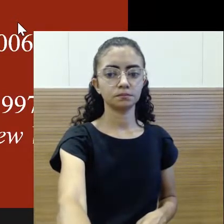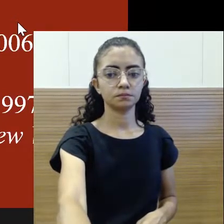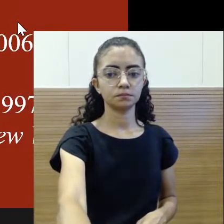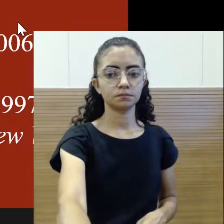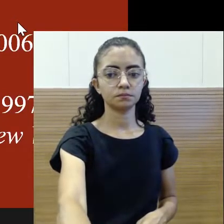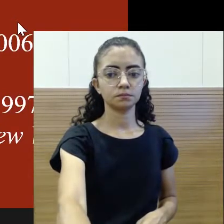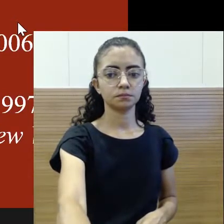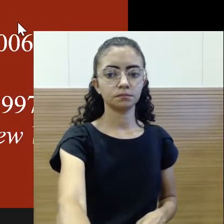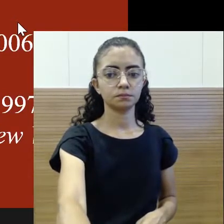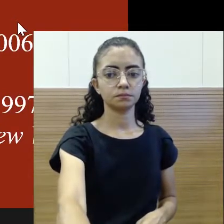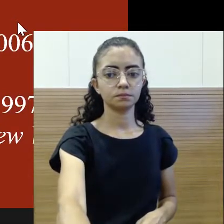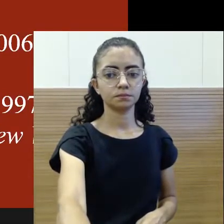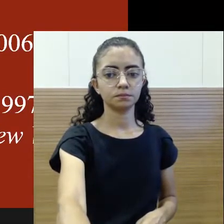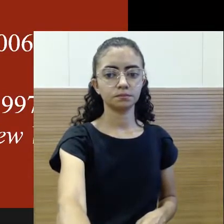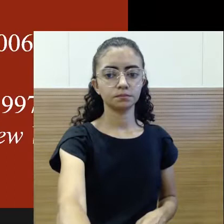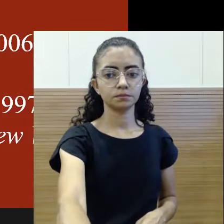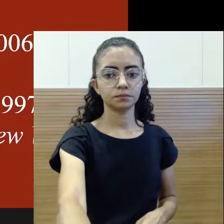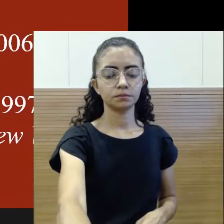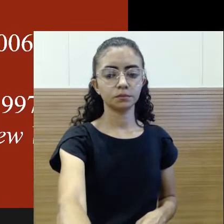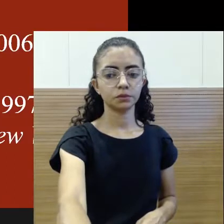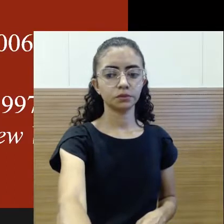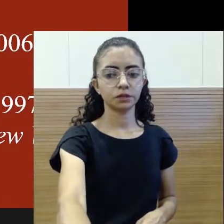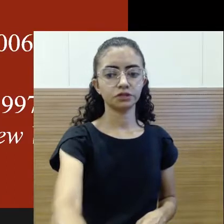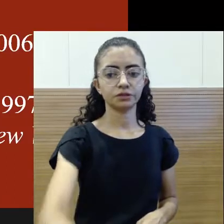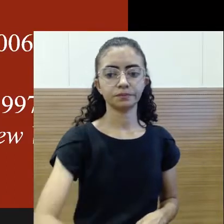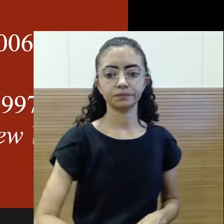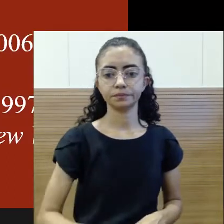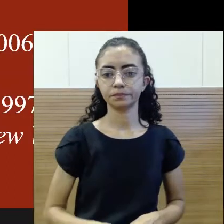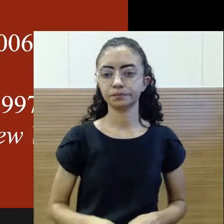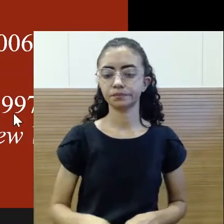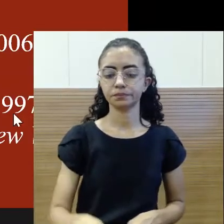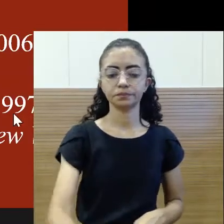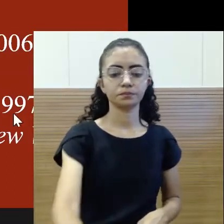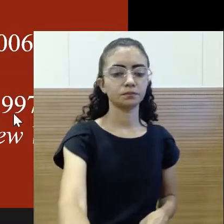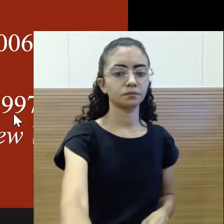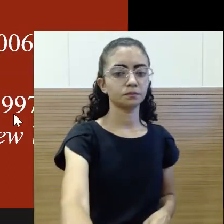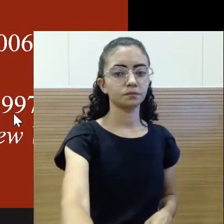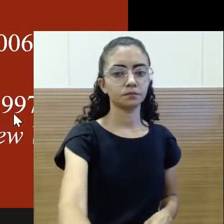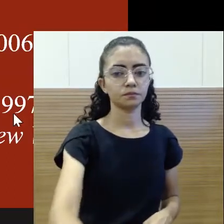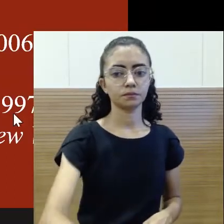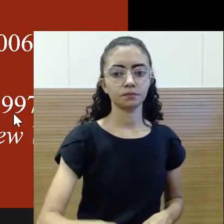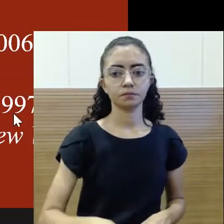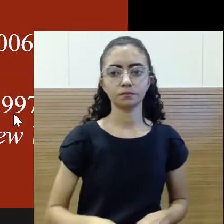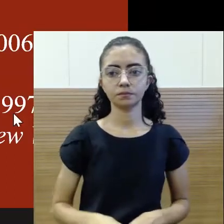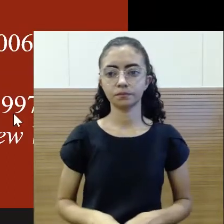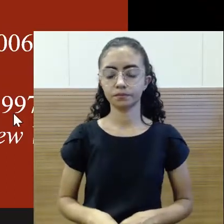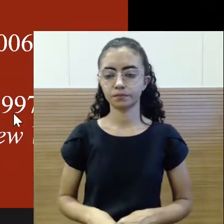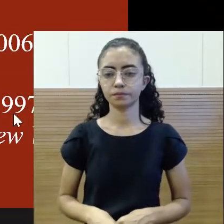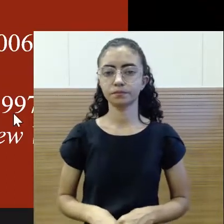Excuse me. Okay? Ok. Ok.